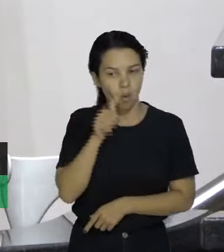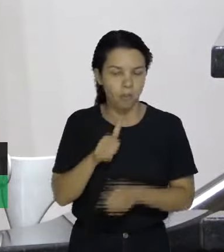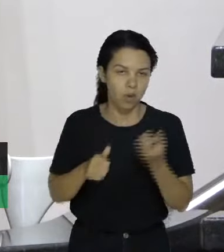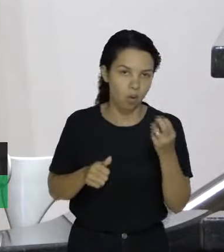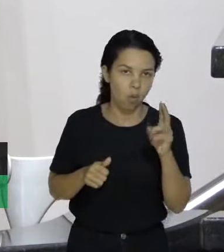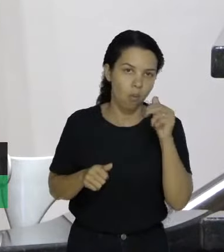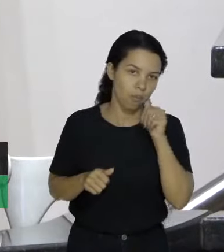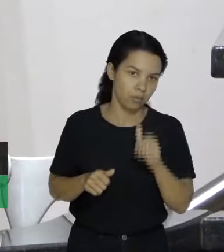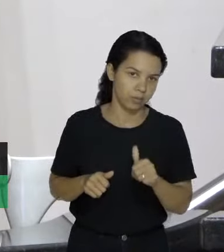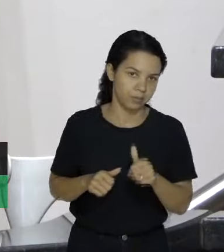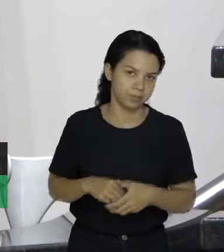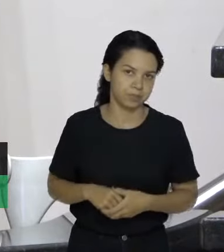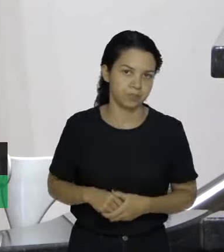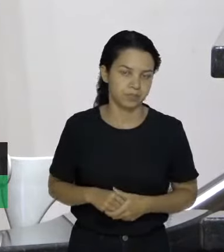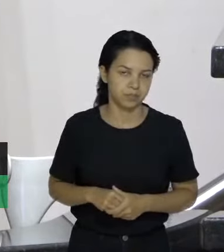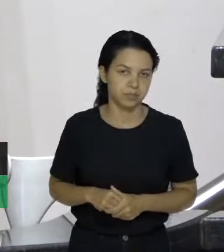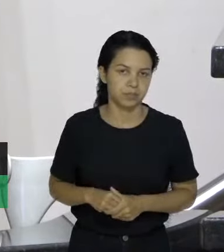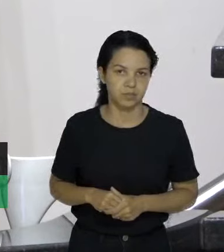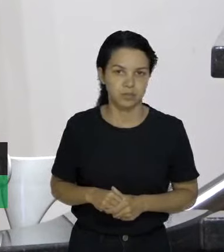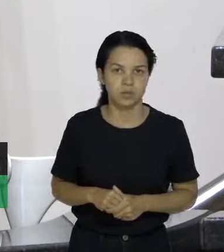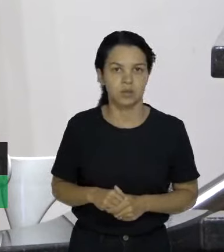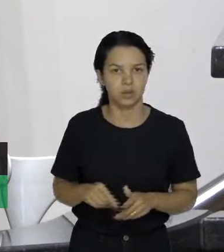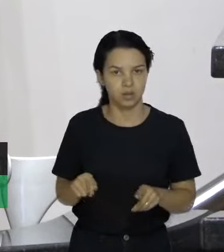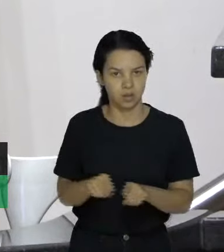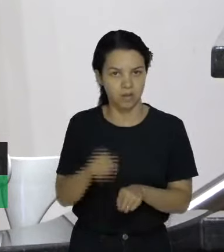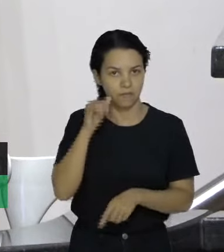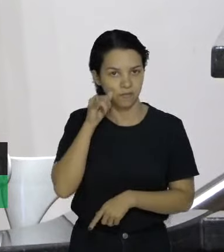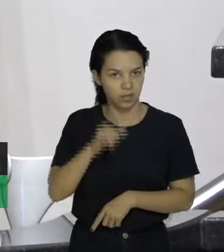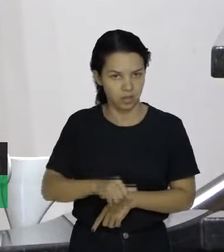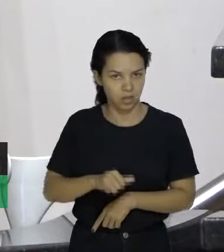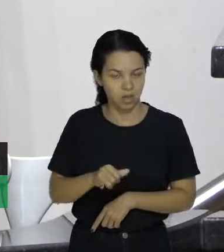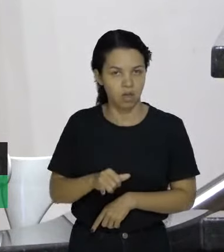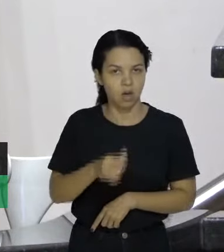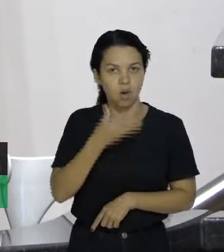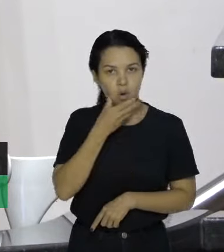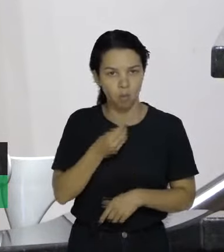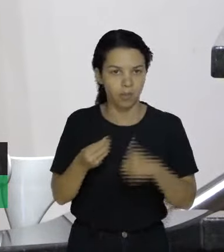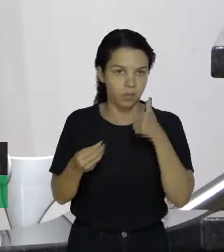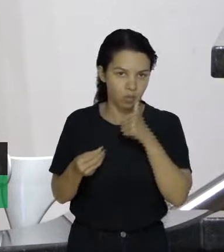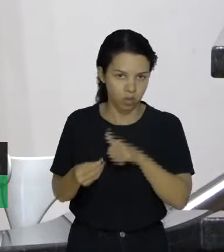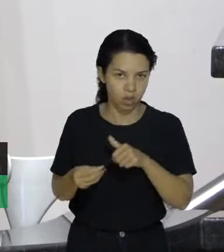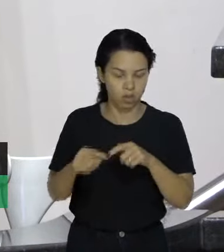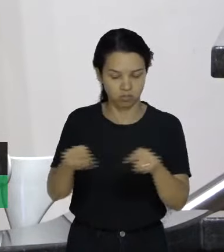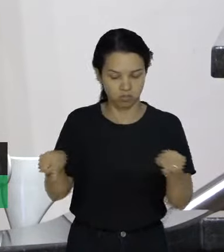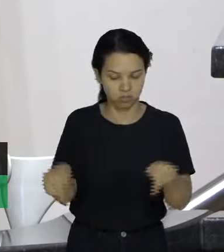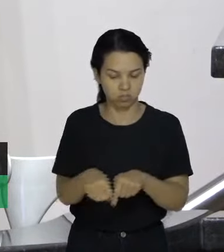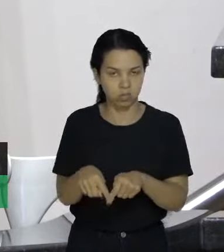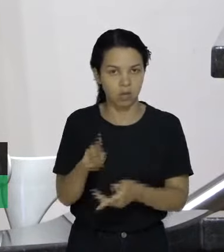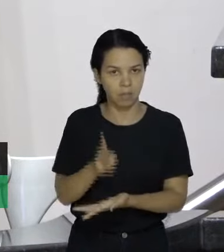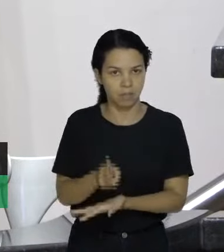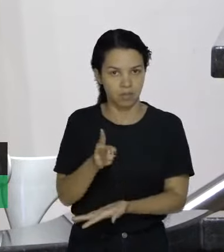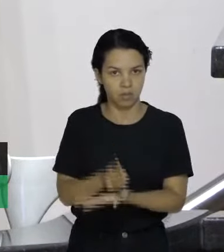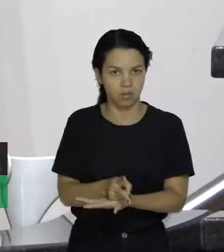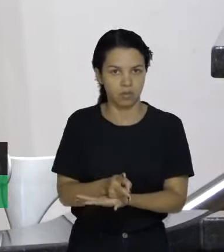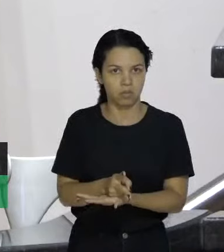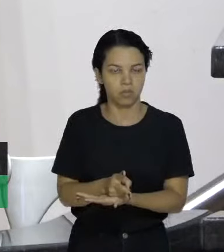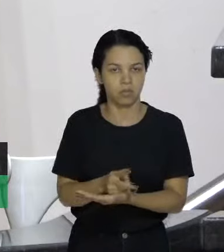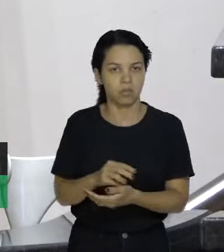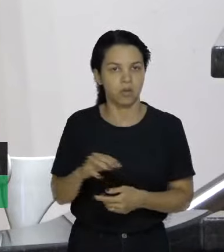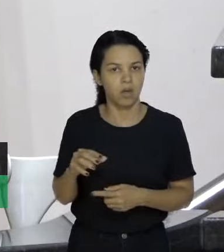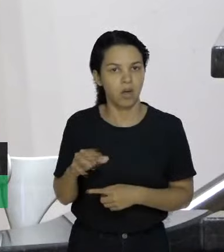é evitar a convivência de homens e mulheres na mesma prisão a influência de presos